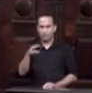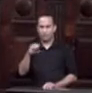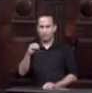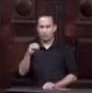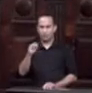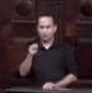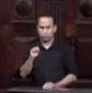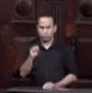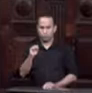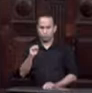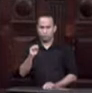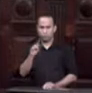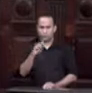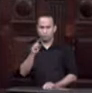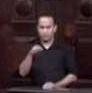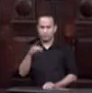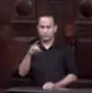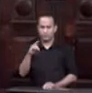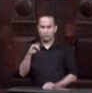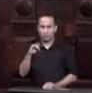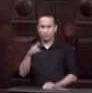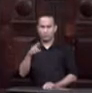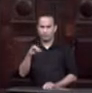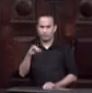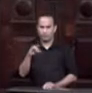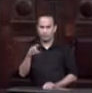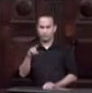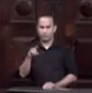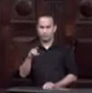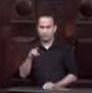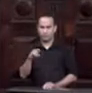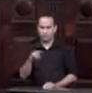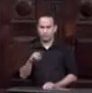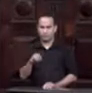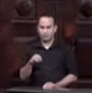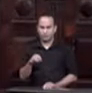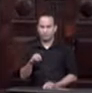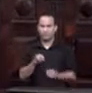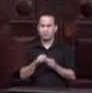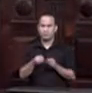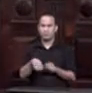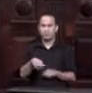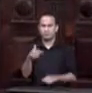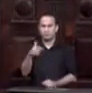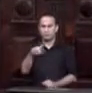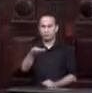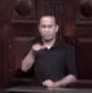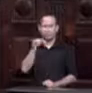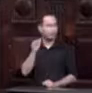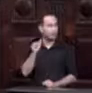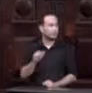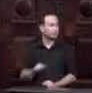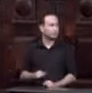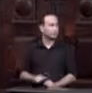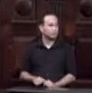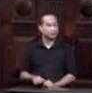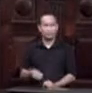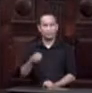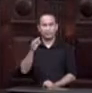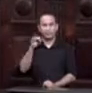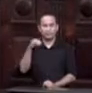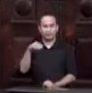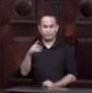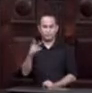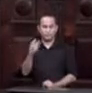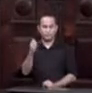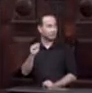Abraão. Deputado Zé Luiz Anchite. A presidência fará a segunda chamada. Deputado Carlos Mink. Fatinha, presente,